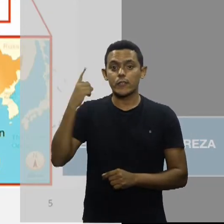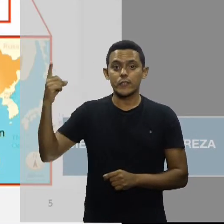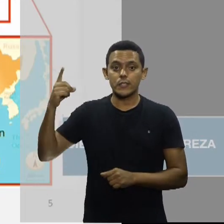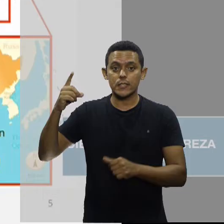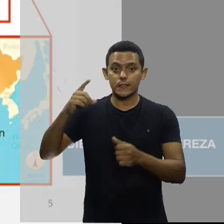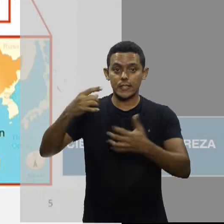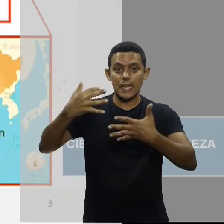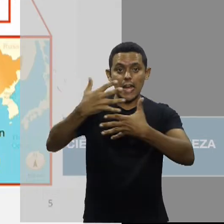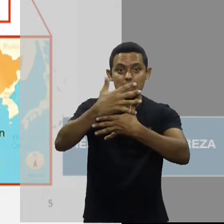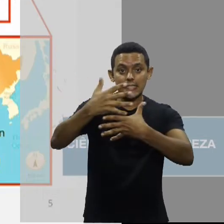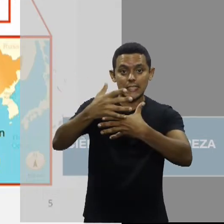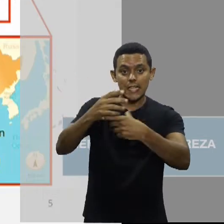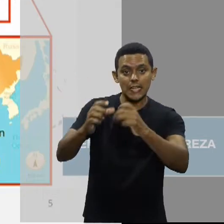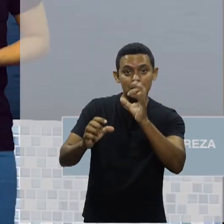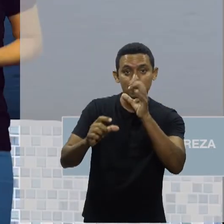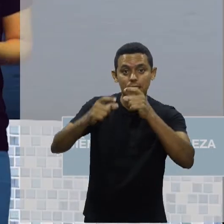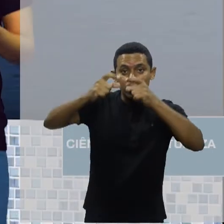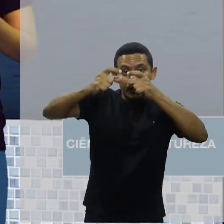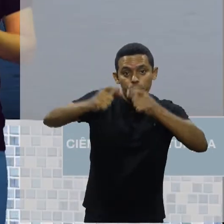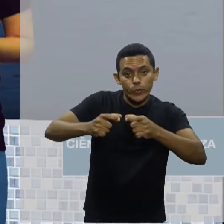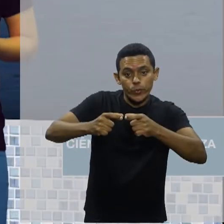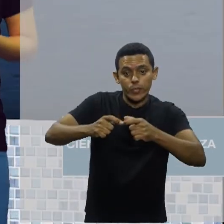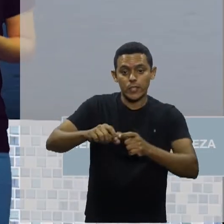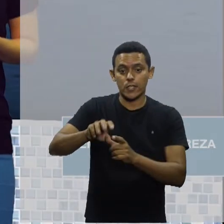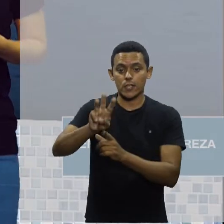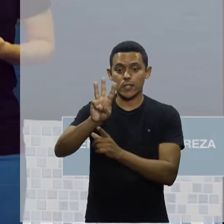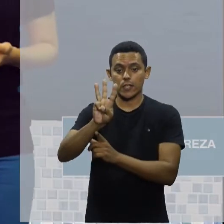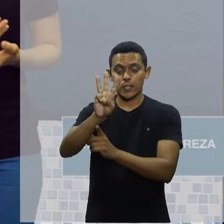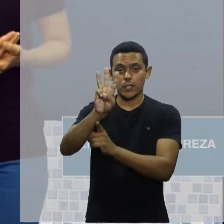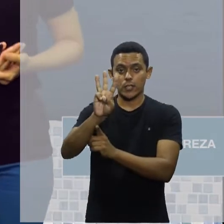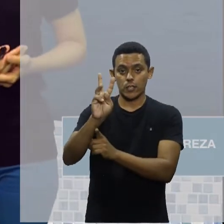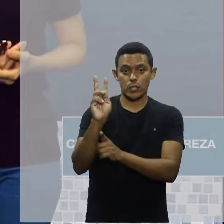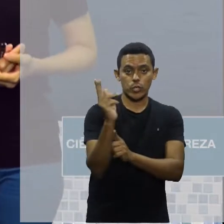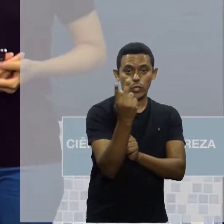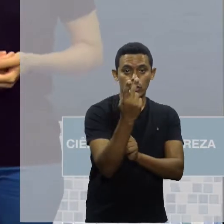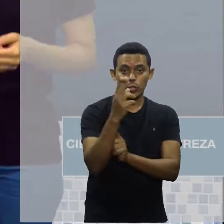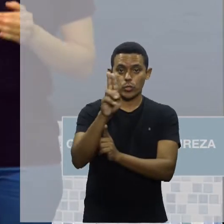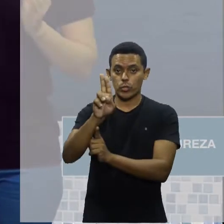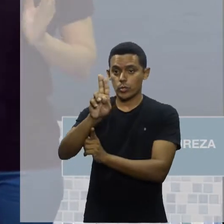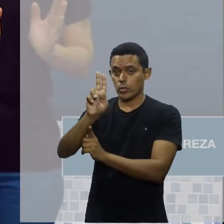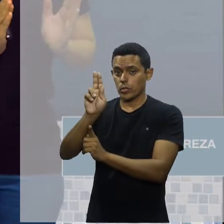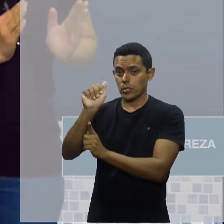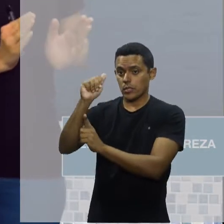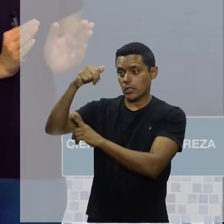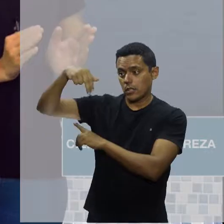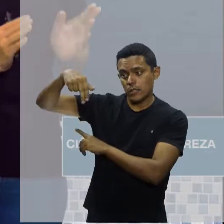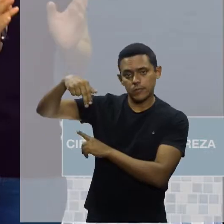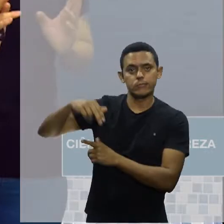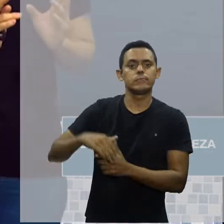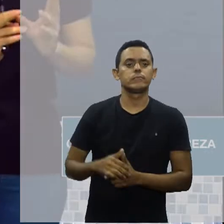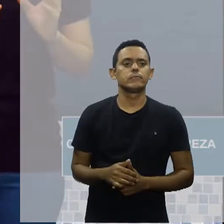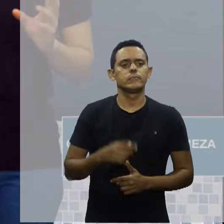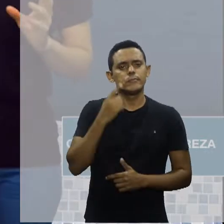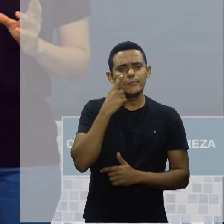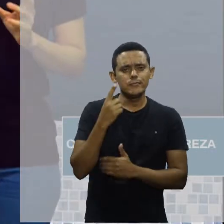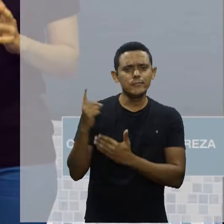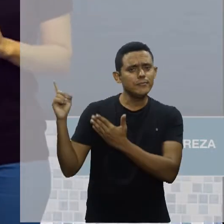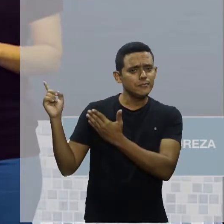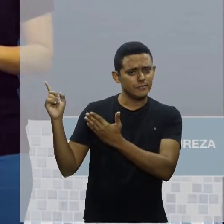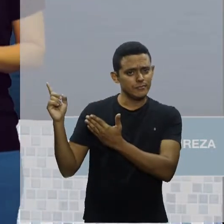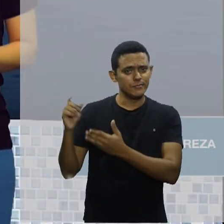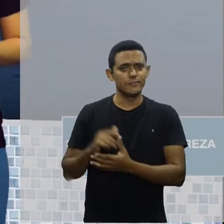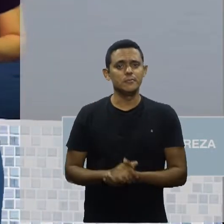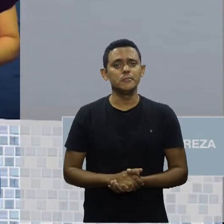ali a província de Wuhan, nos lembrando de como foi que se iniciou a pandemia. É importante também a gente